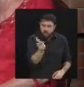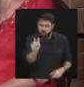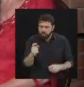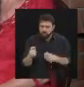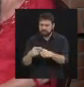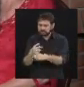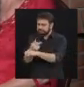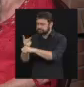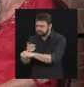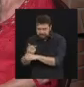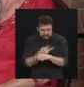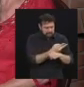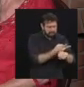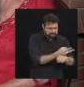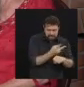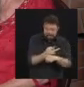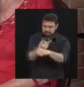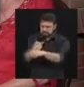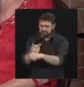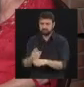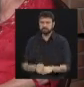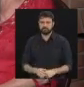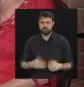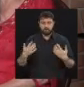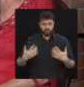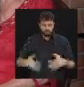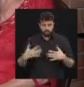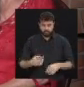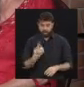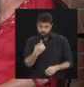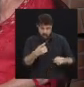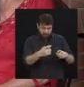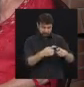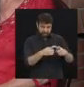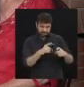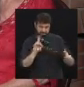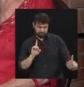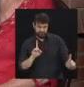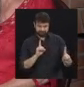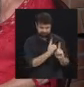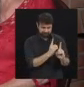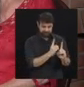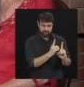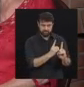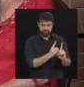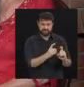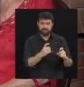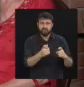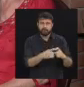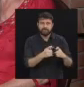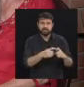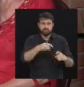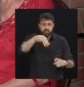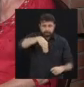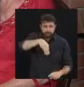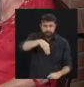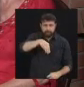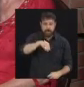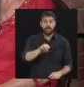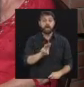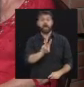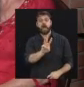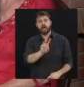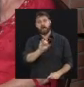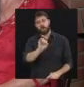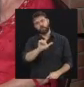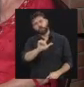Nossa, Mariana e por aí. Mas num desses médicos, né, que era um doutor Miller, né? Dr.